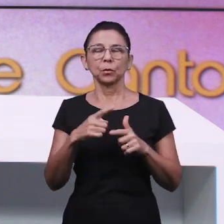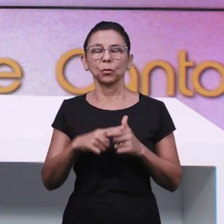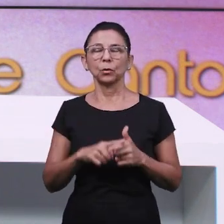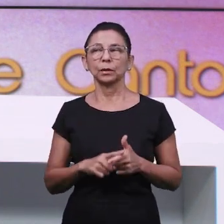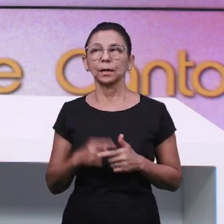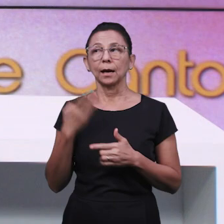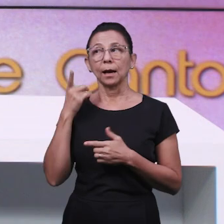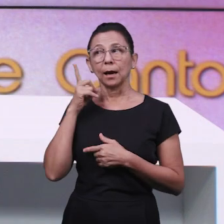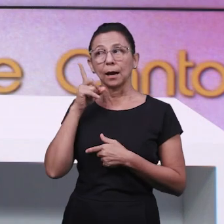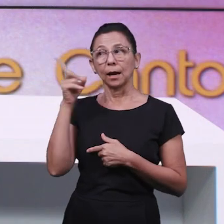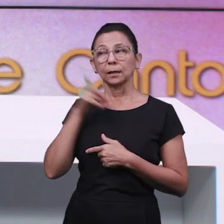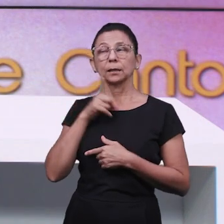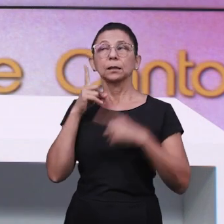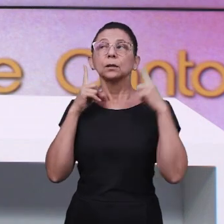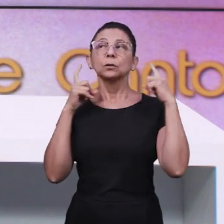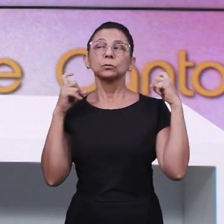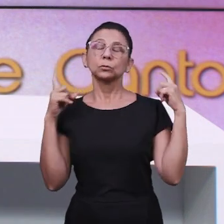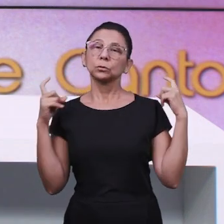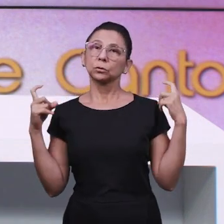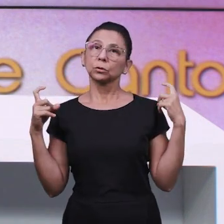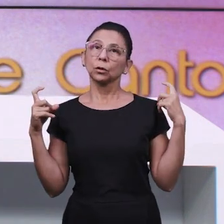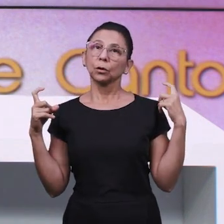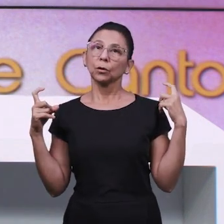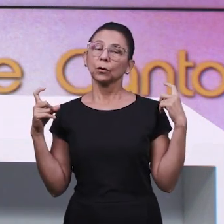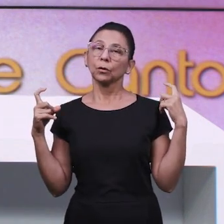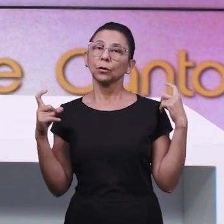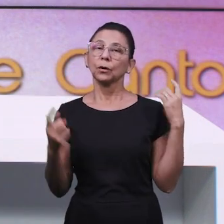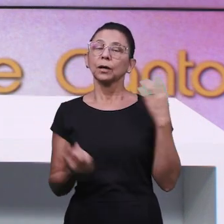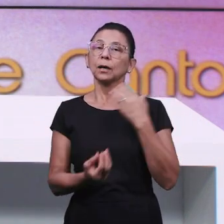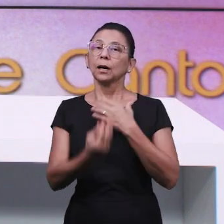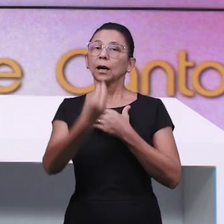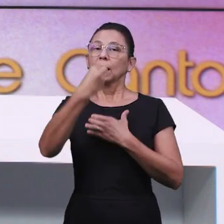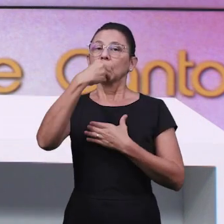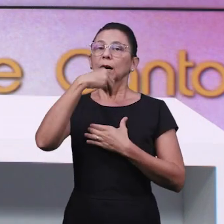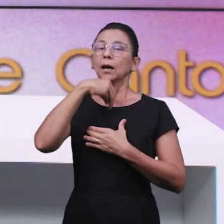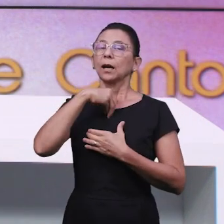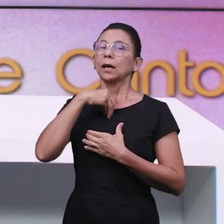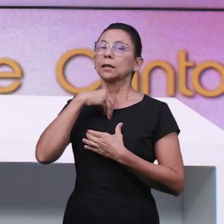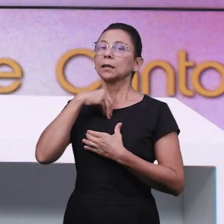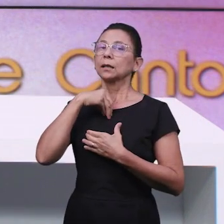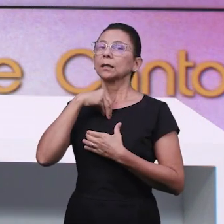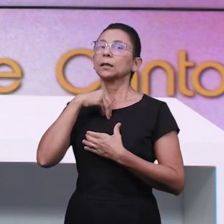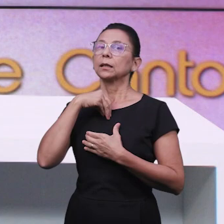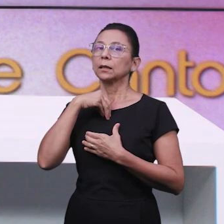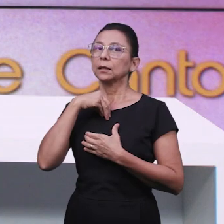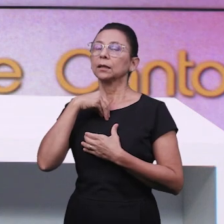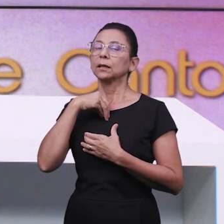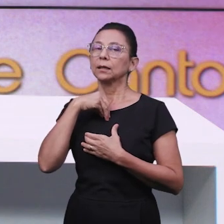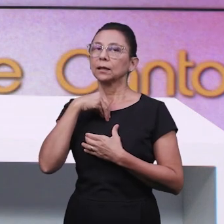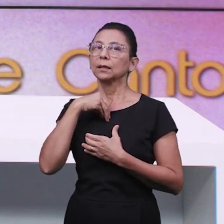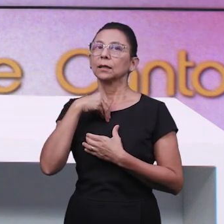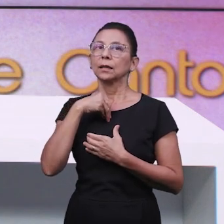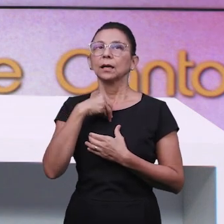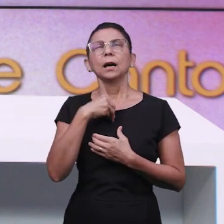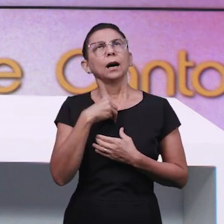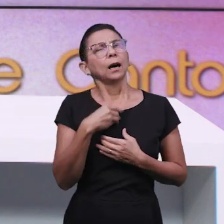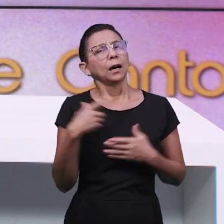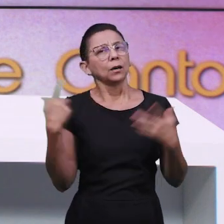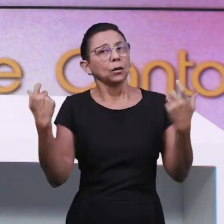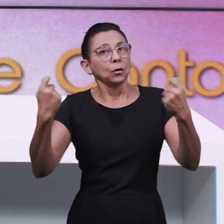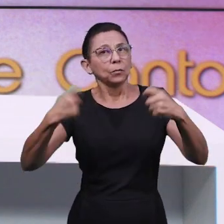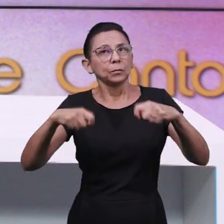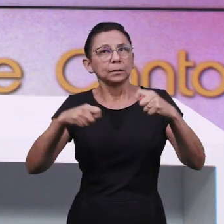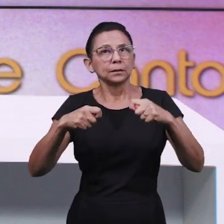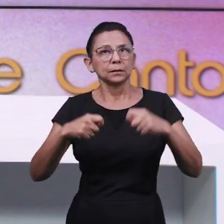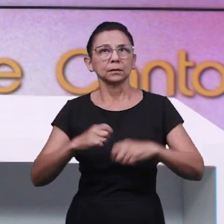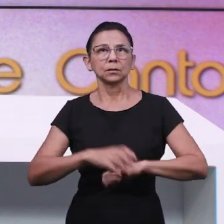som que vem daqui é que chega aqui e pode ser trabalhado. Quando eu preciso,